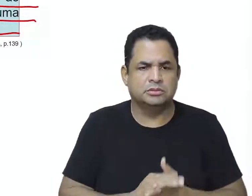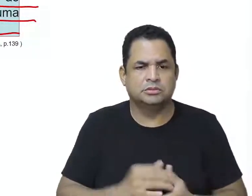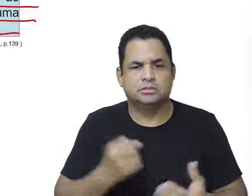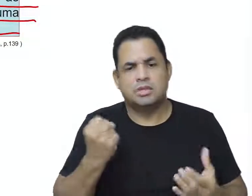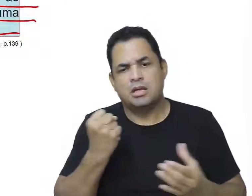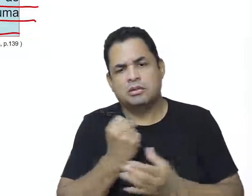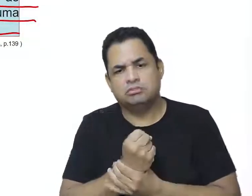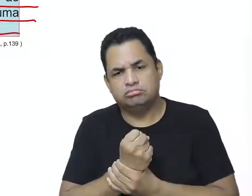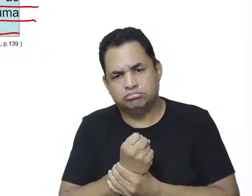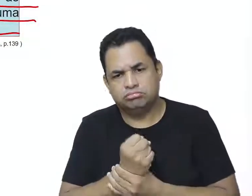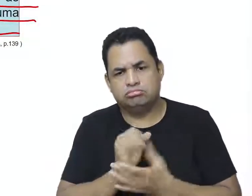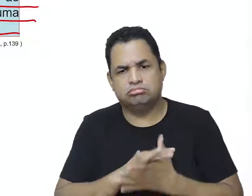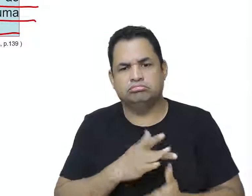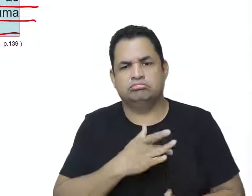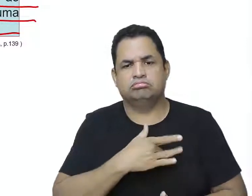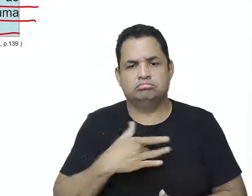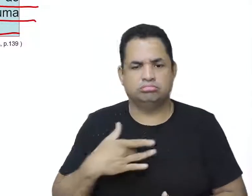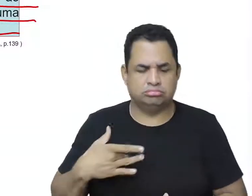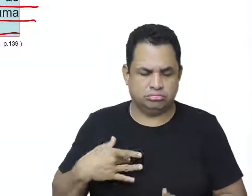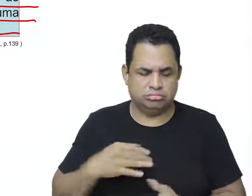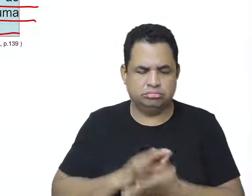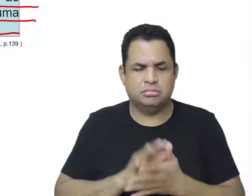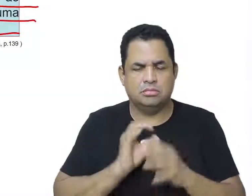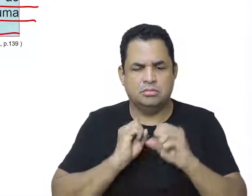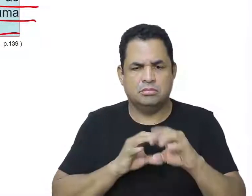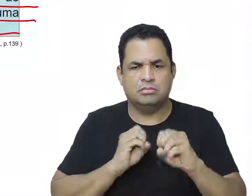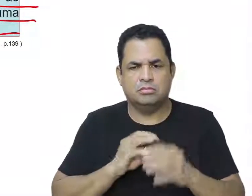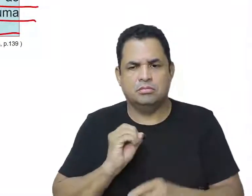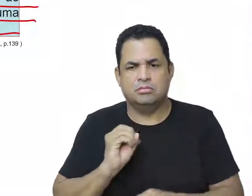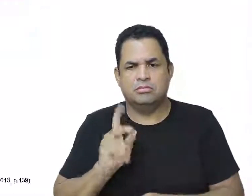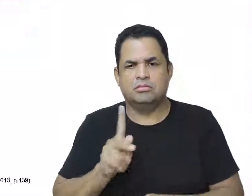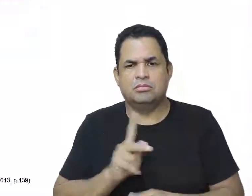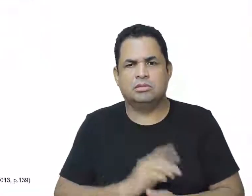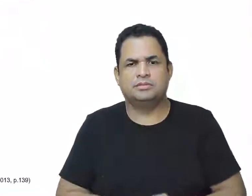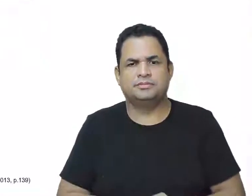a segurança, educação e saúde, ok?